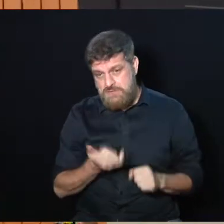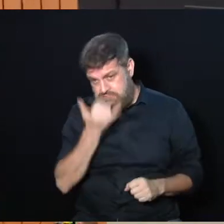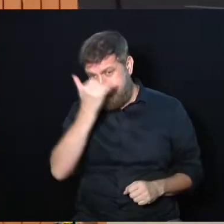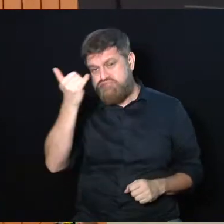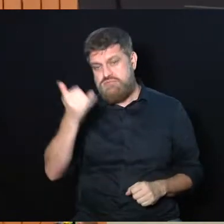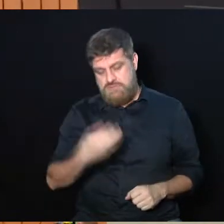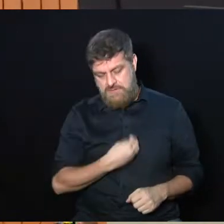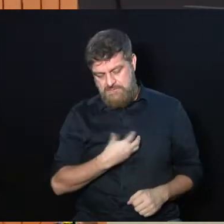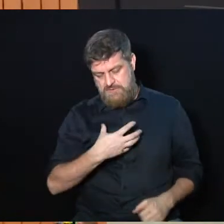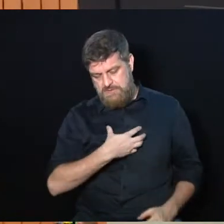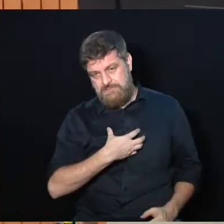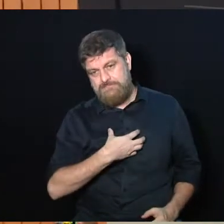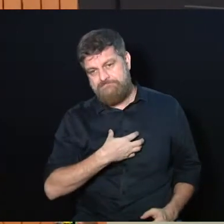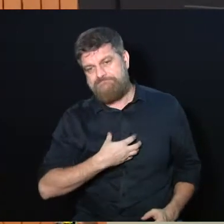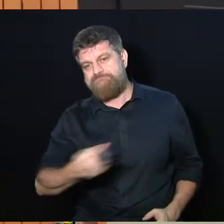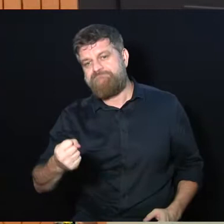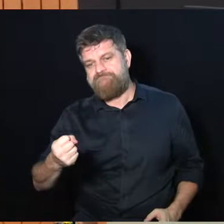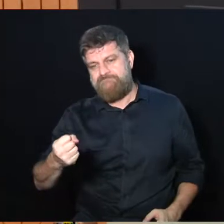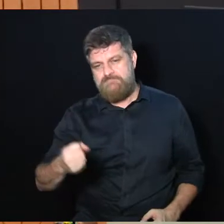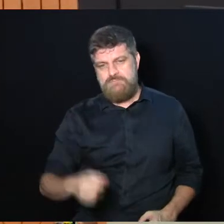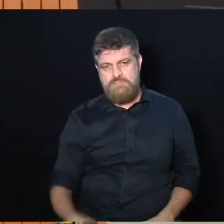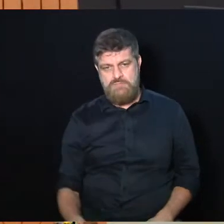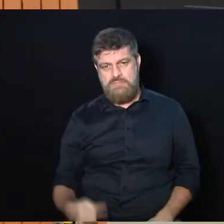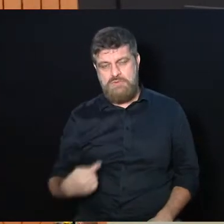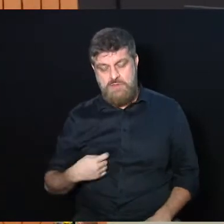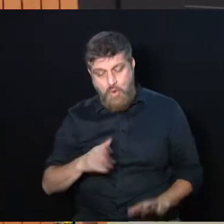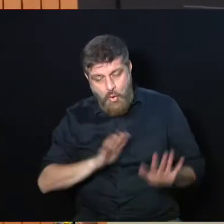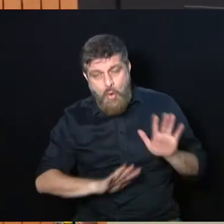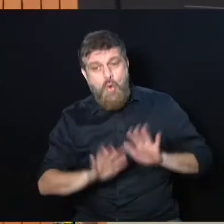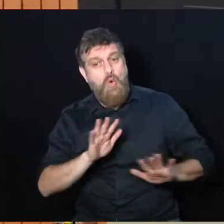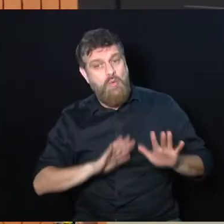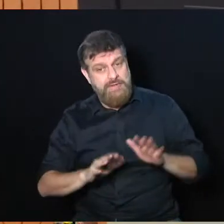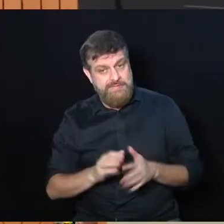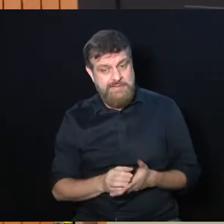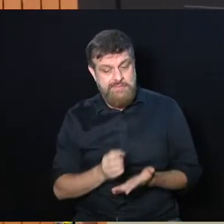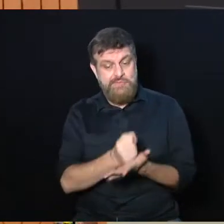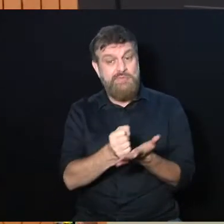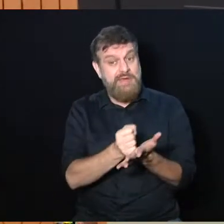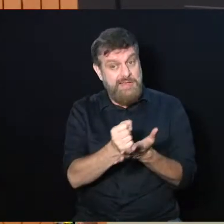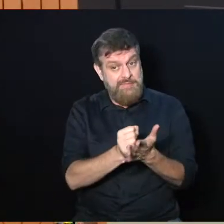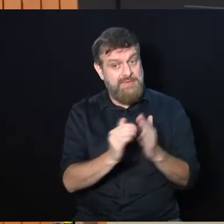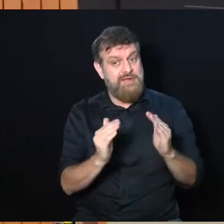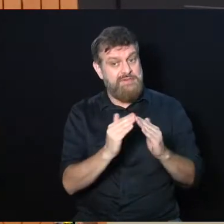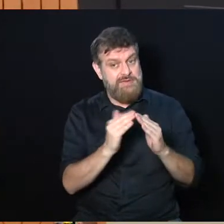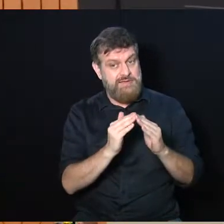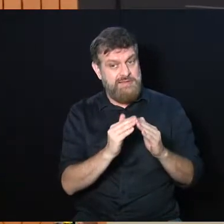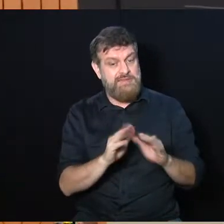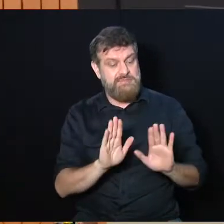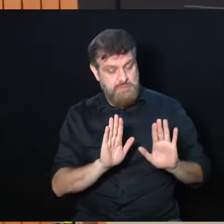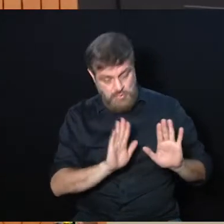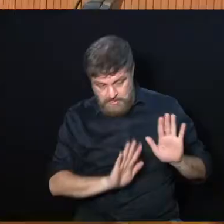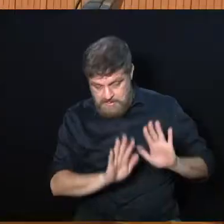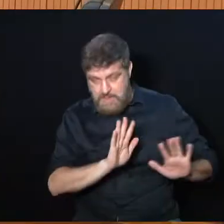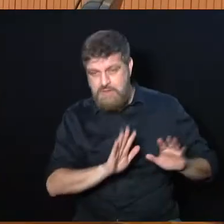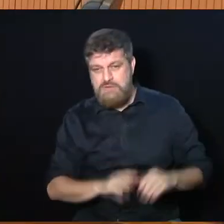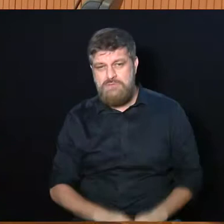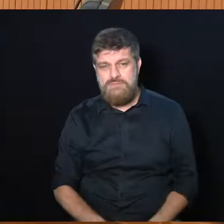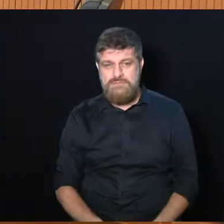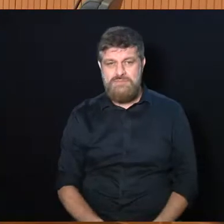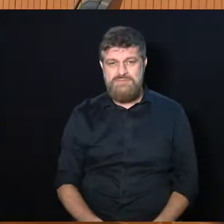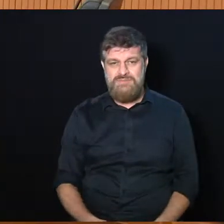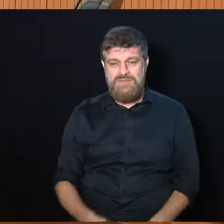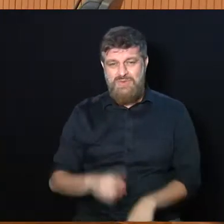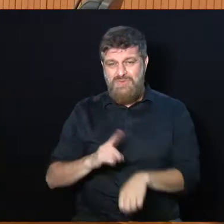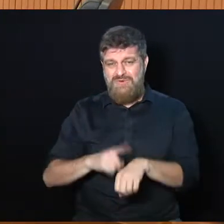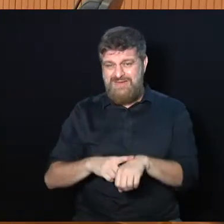tentar um suicídio. Então, acho que tem que tomar muitos cuidados com isso. A gente tem que caminhar para o final.